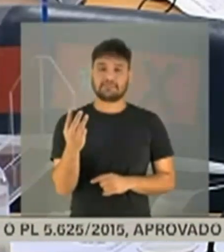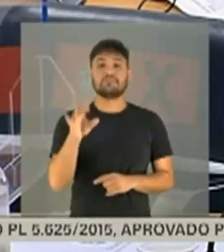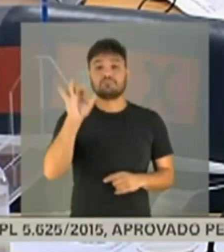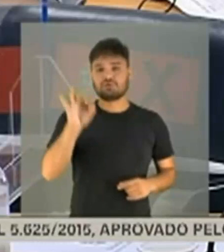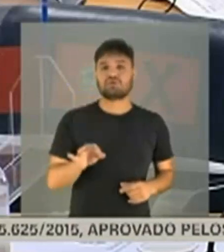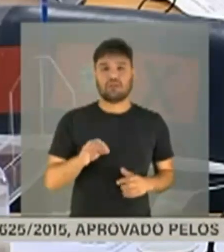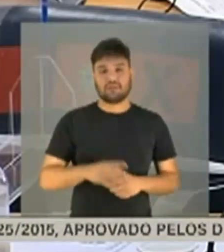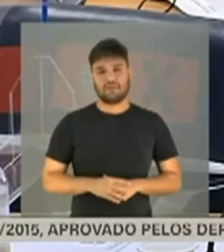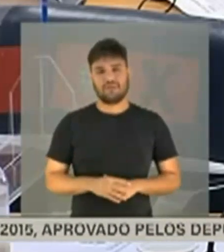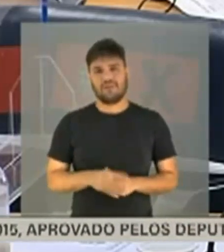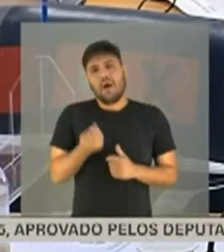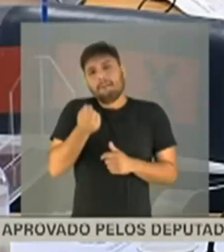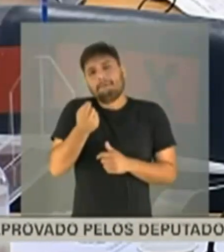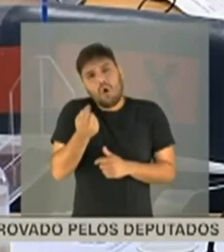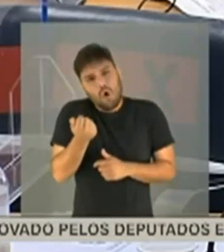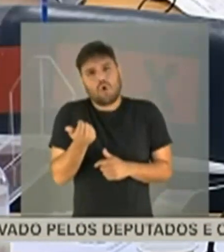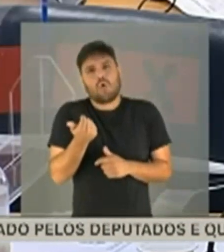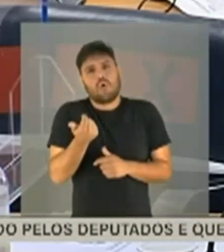0,3%. Muito